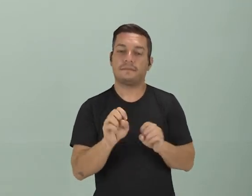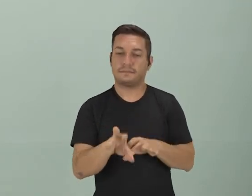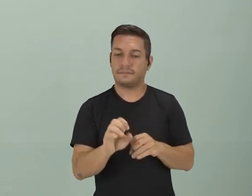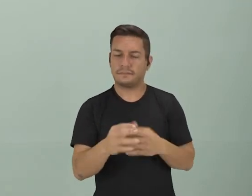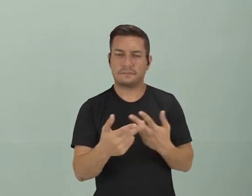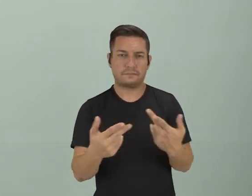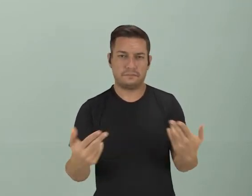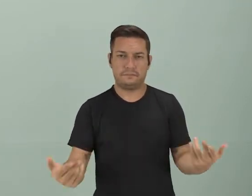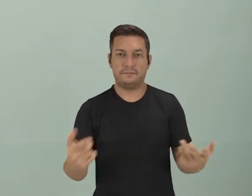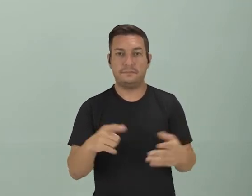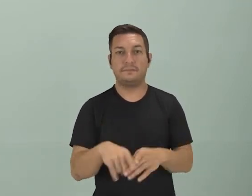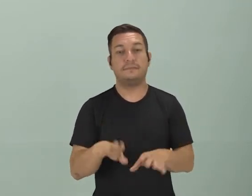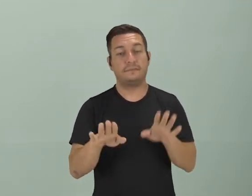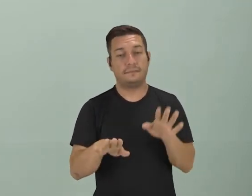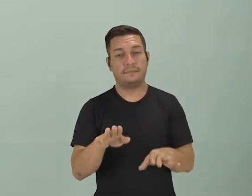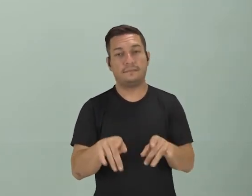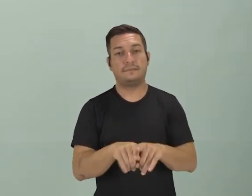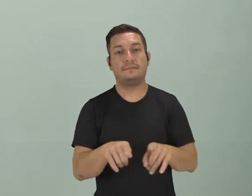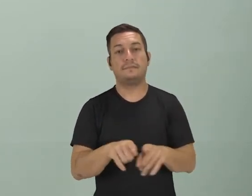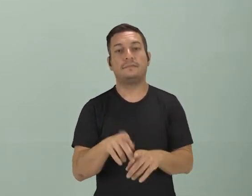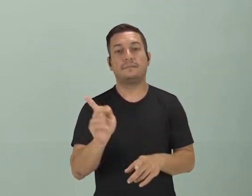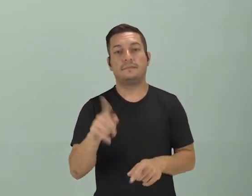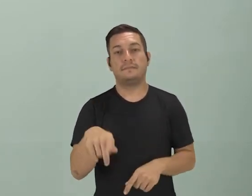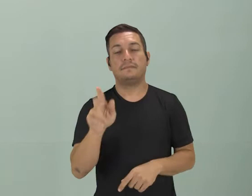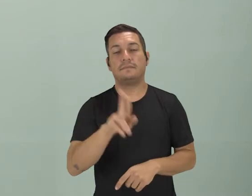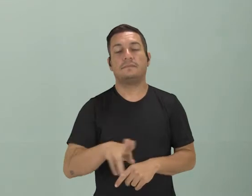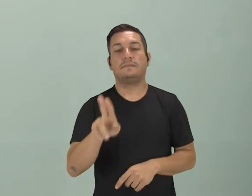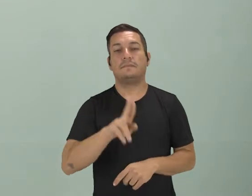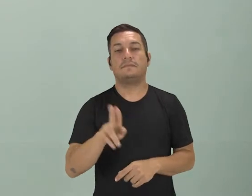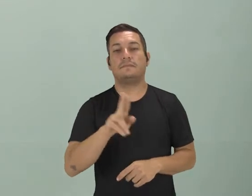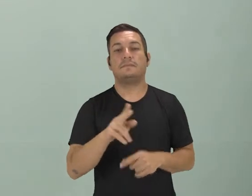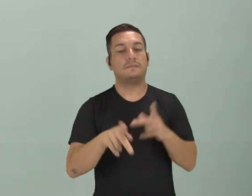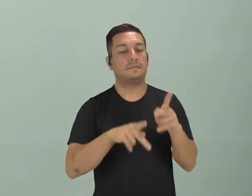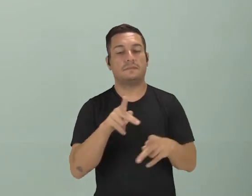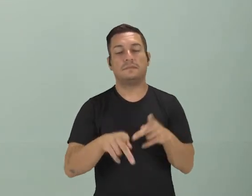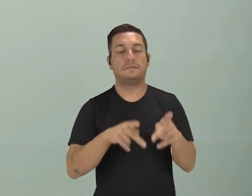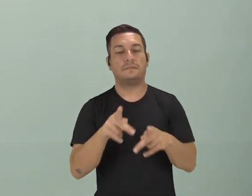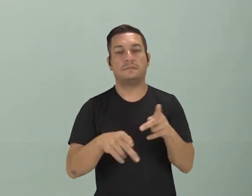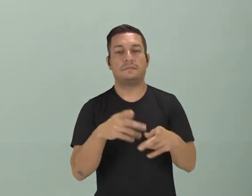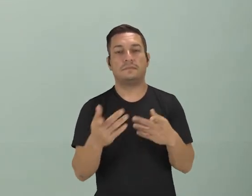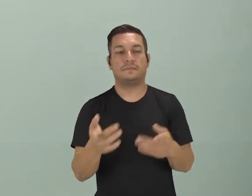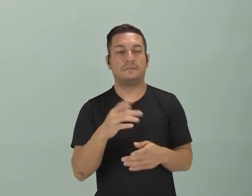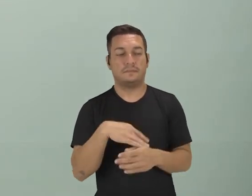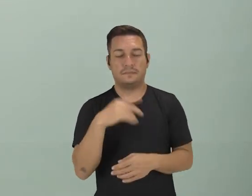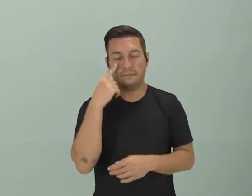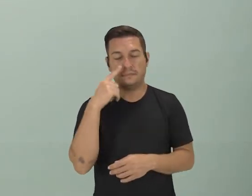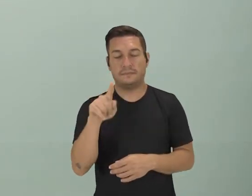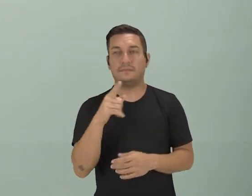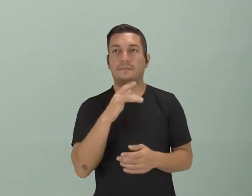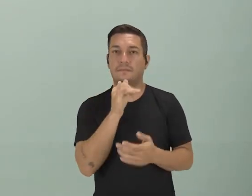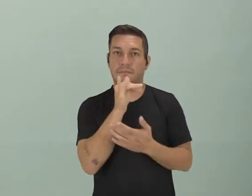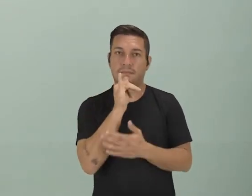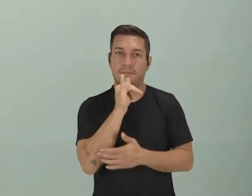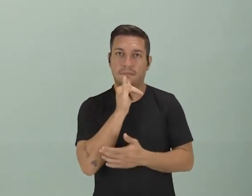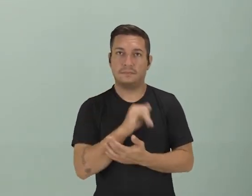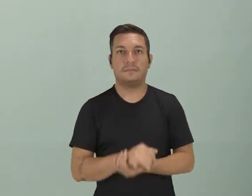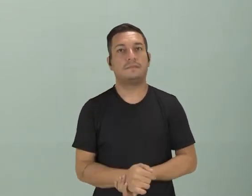ensinar algo e geralmente elas são utilizadas de forma popular. Vamos ver aqui um